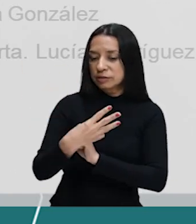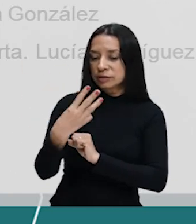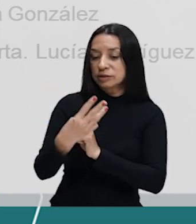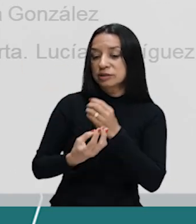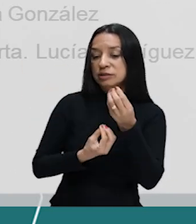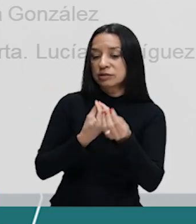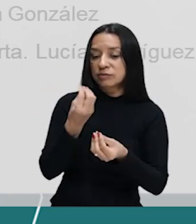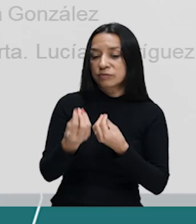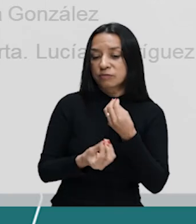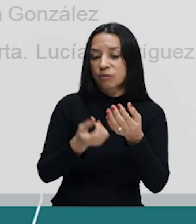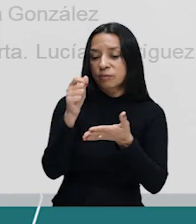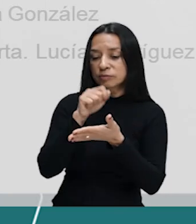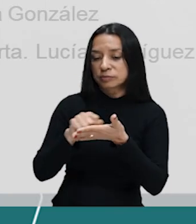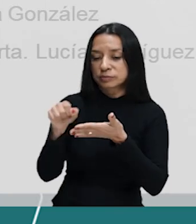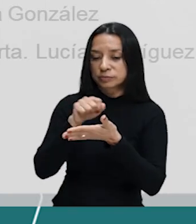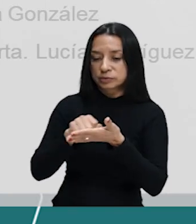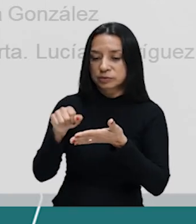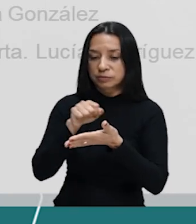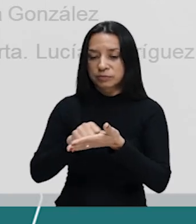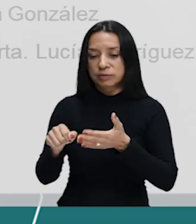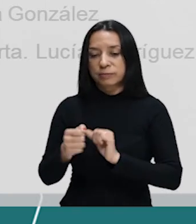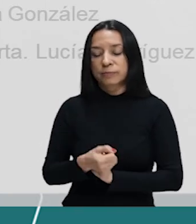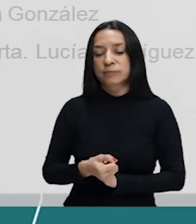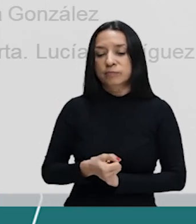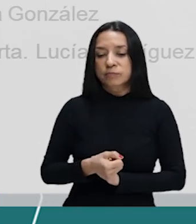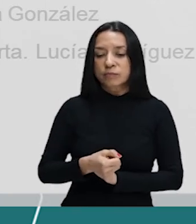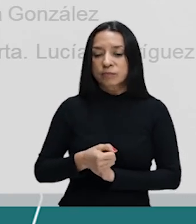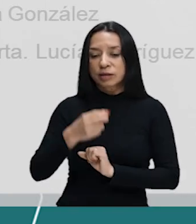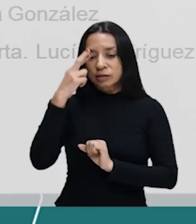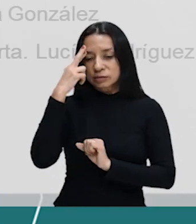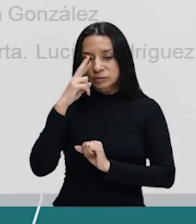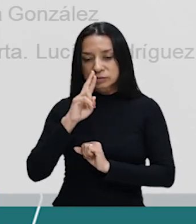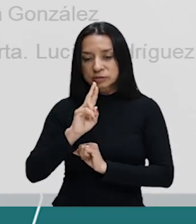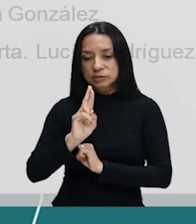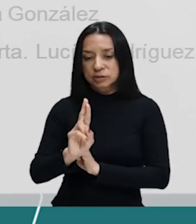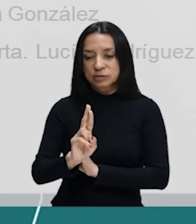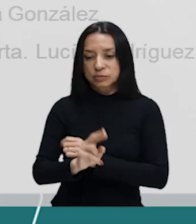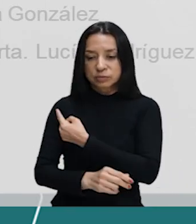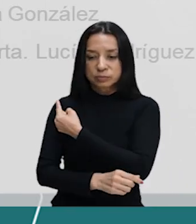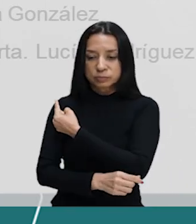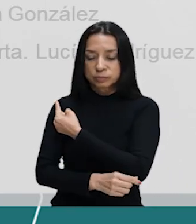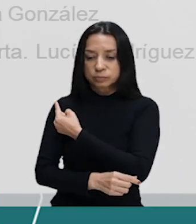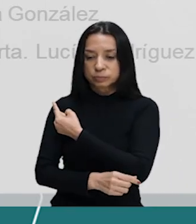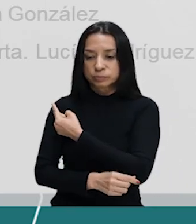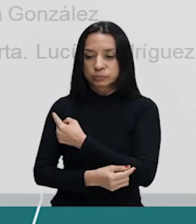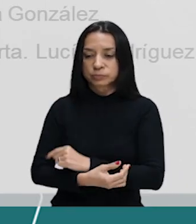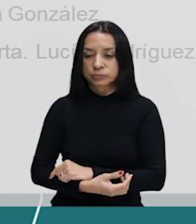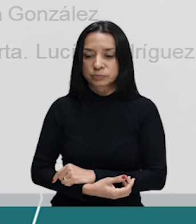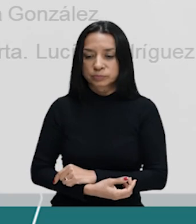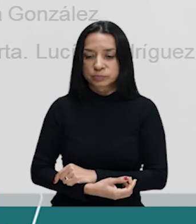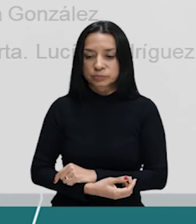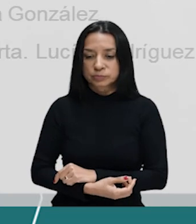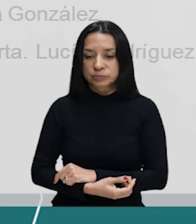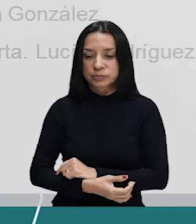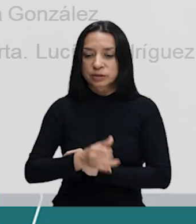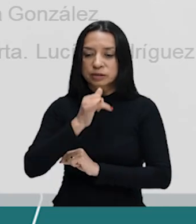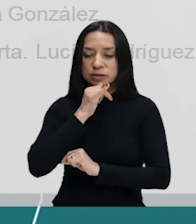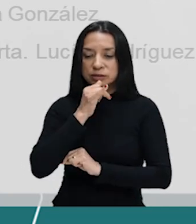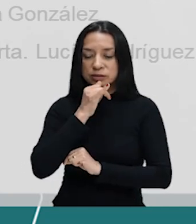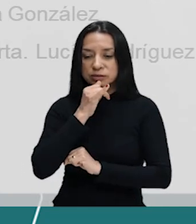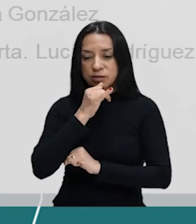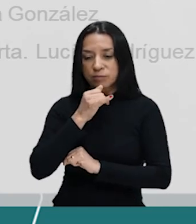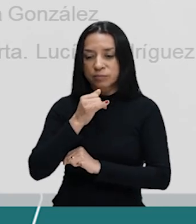forma de escrever. Então, senhor Dom Antônio Gonçalves e senhora Dona